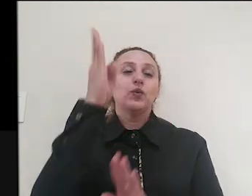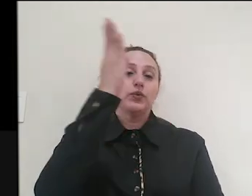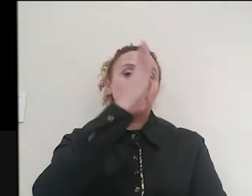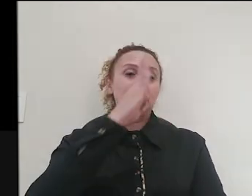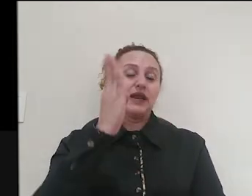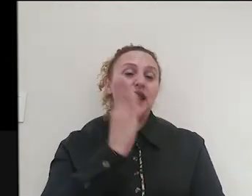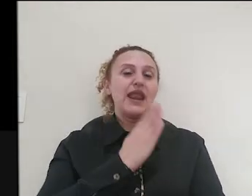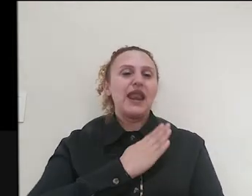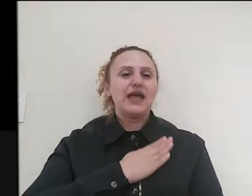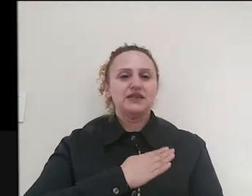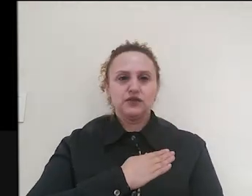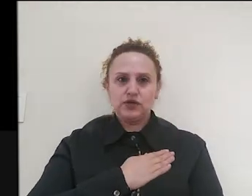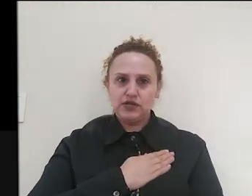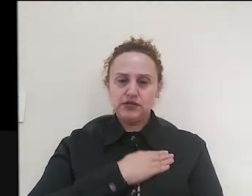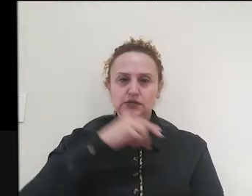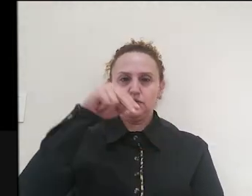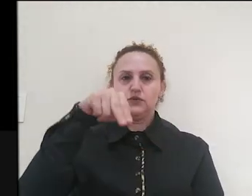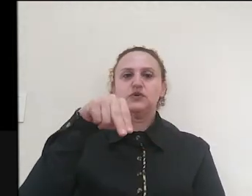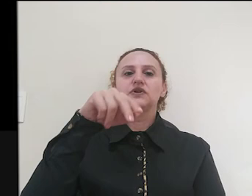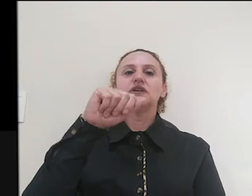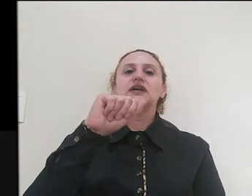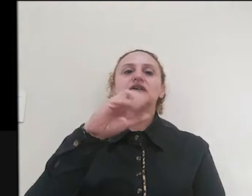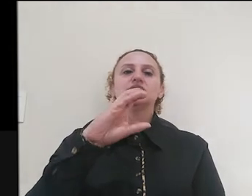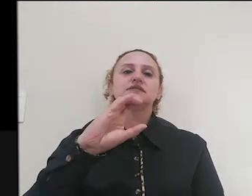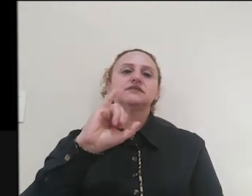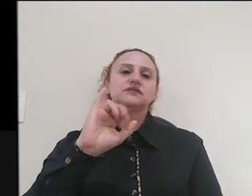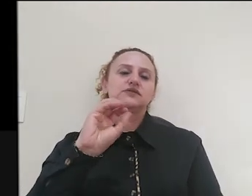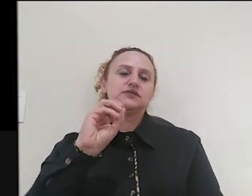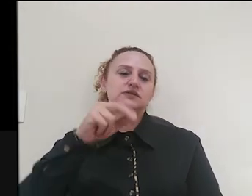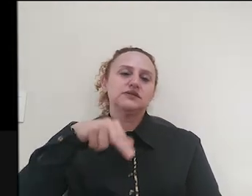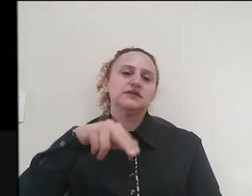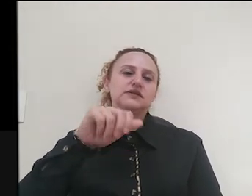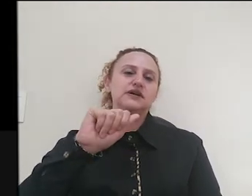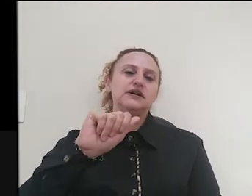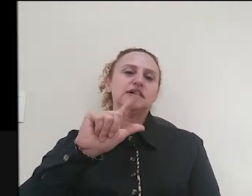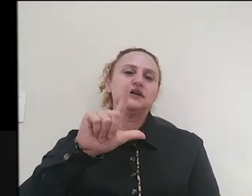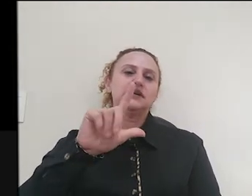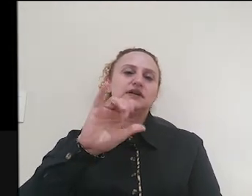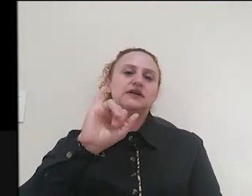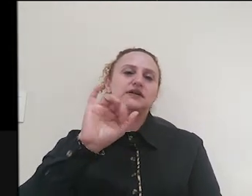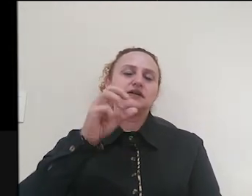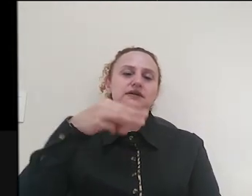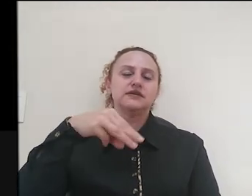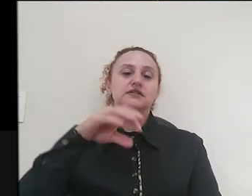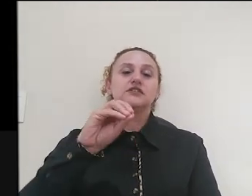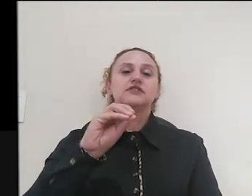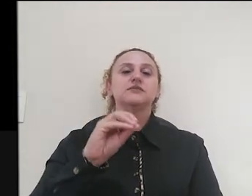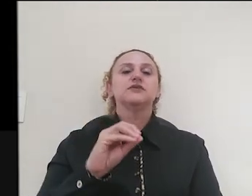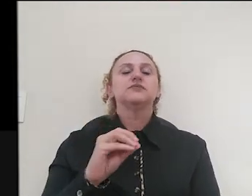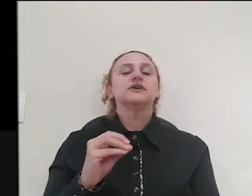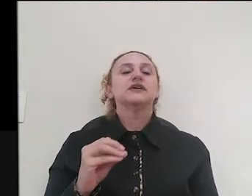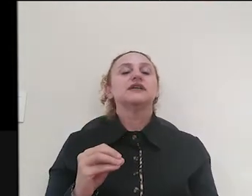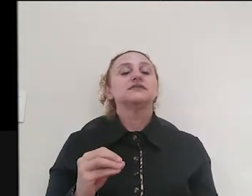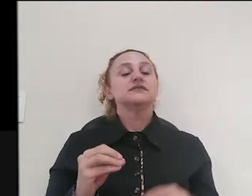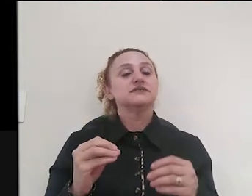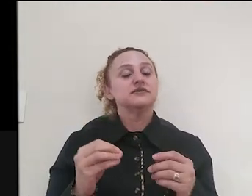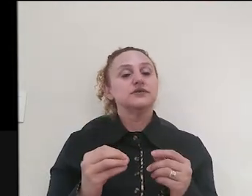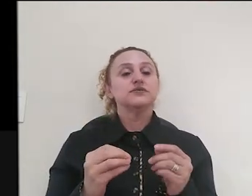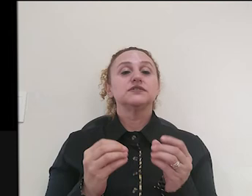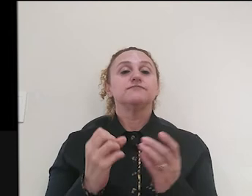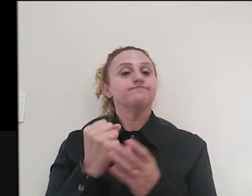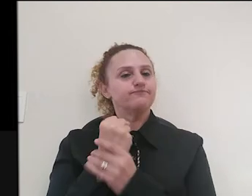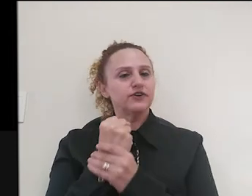principalmente, né, nessa época, porque as nações estão se formando, né, ou estão se consolidando enquanto tal, tanto na Europa quanto